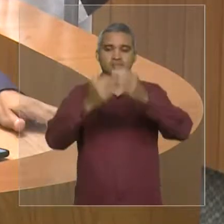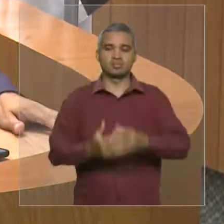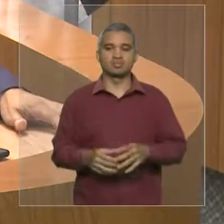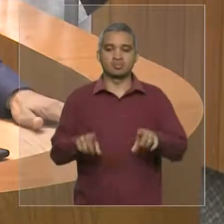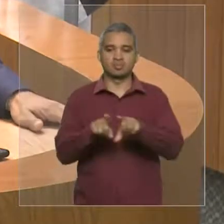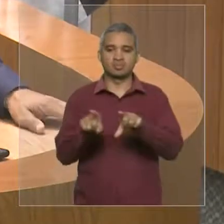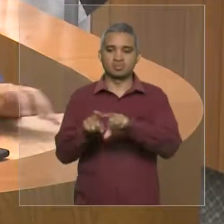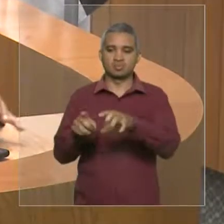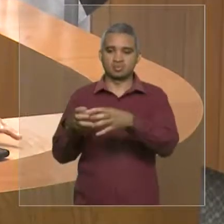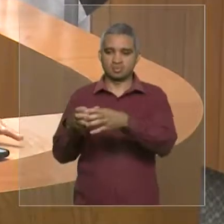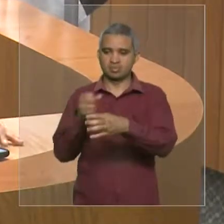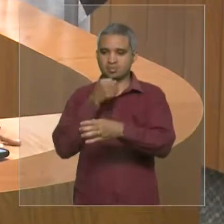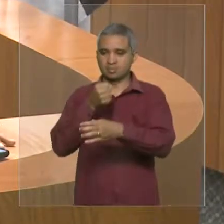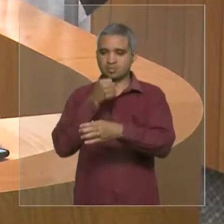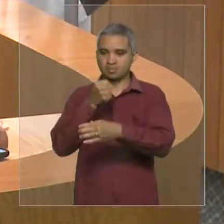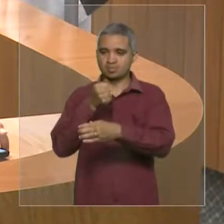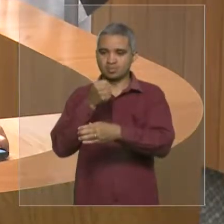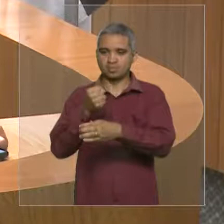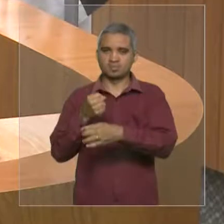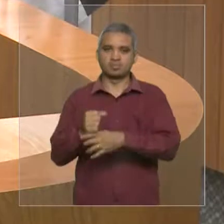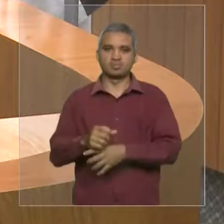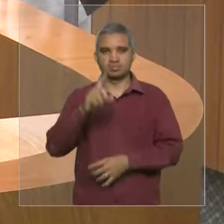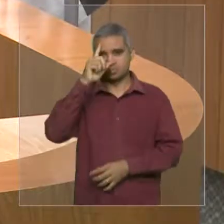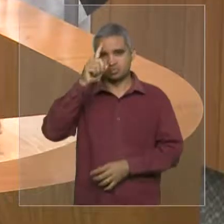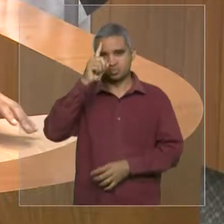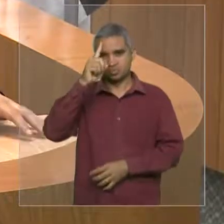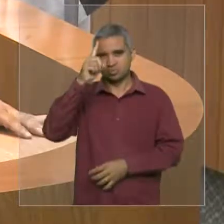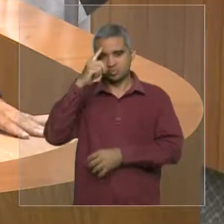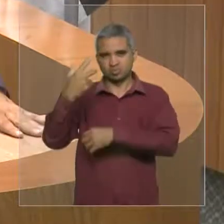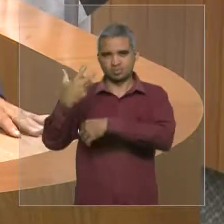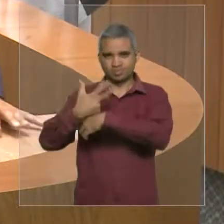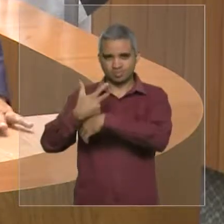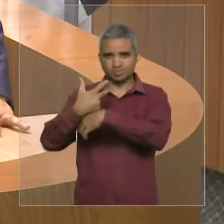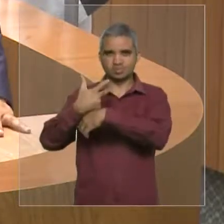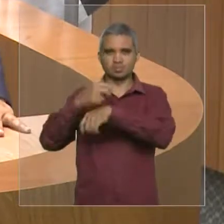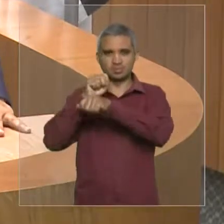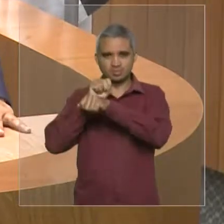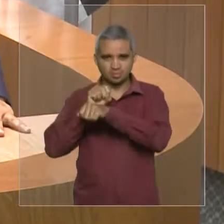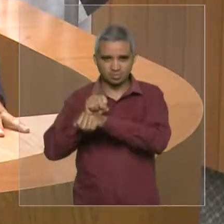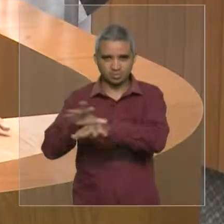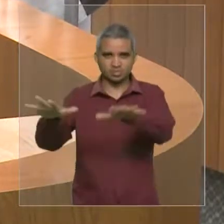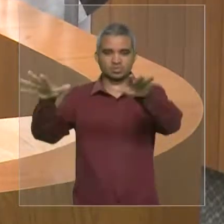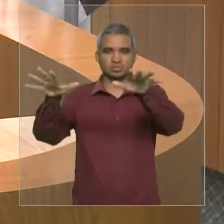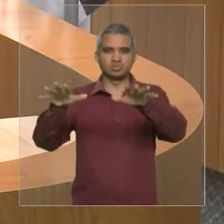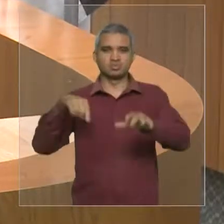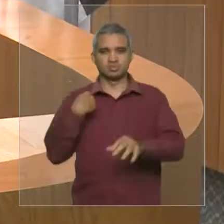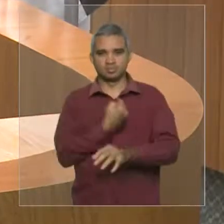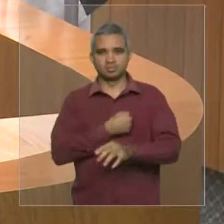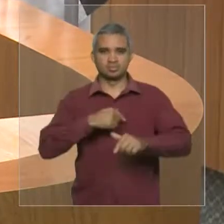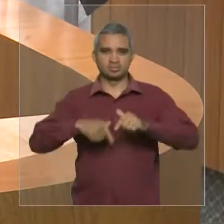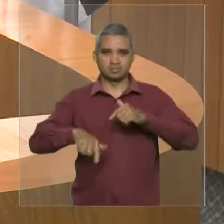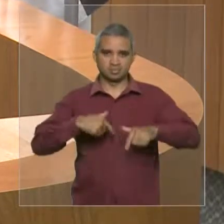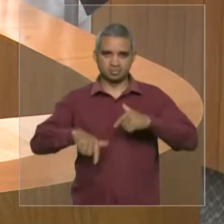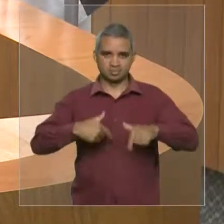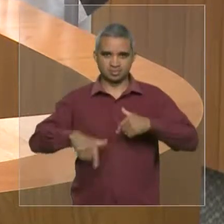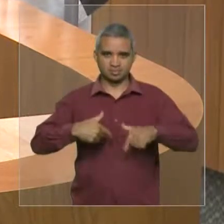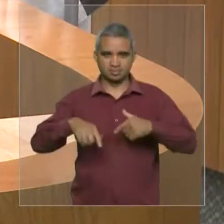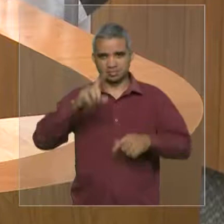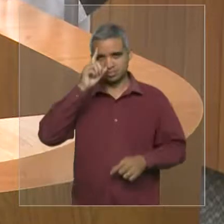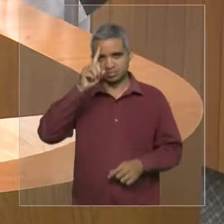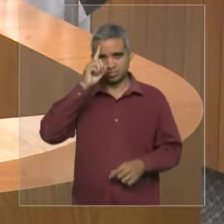os nossos trabalhos no Parlamento Estadual e difunde as nossas ações, as nossas atividades